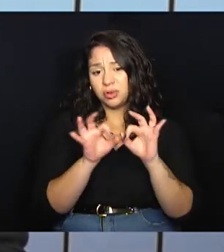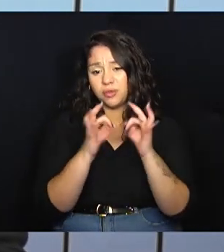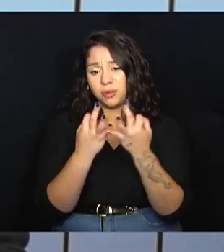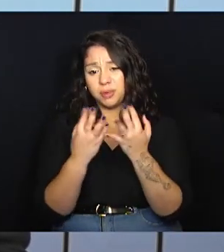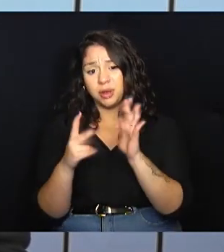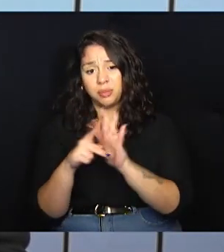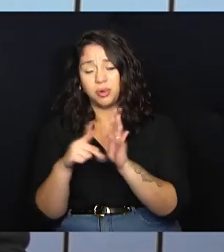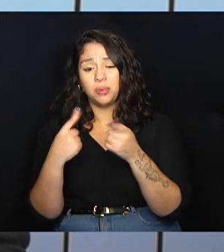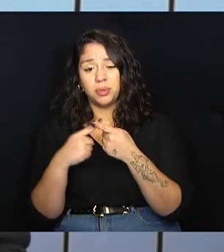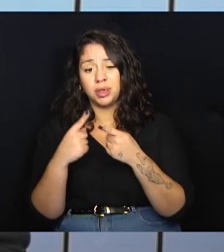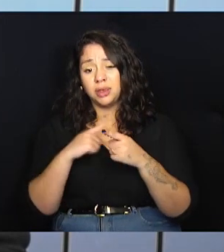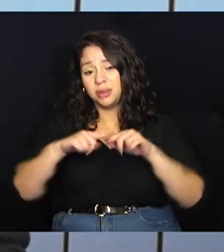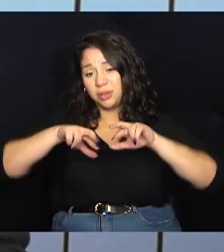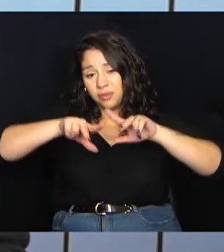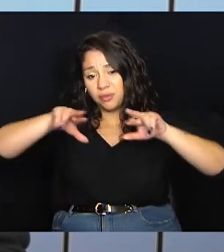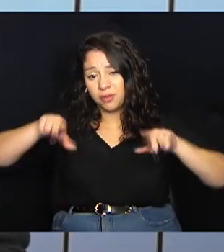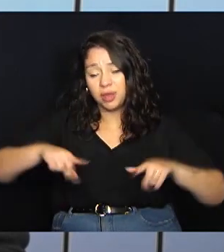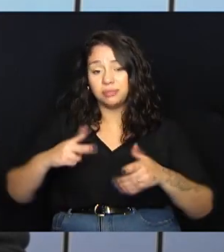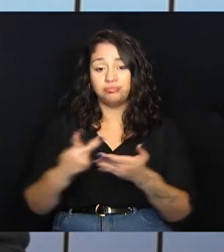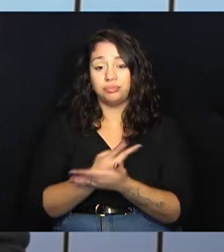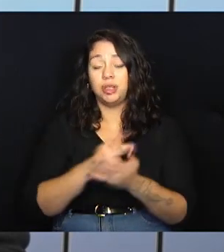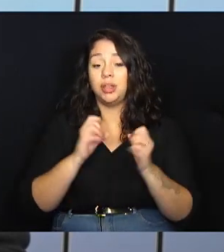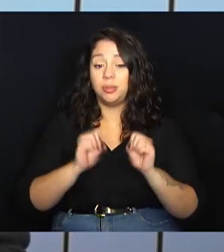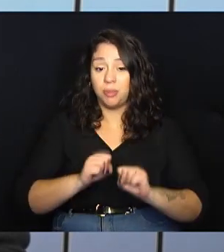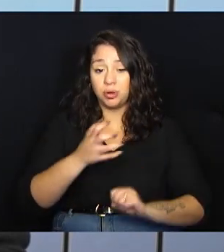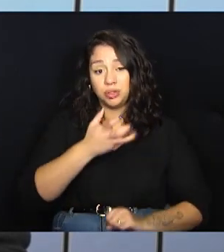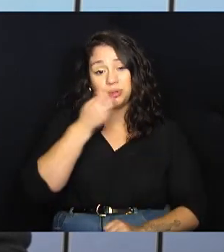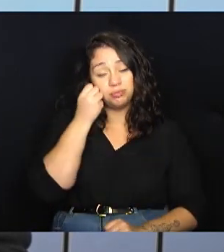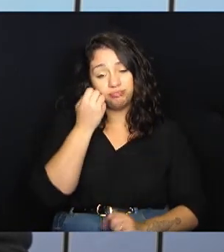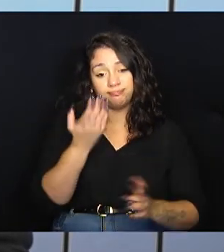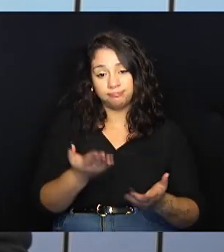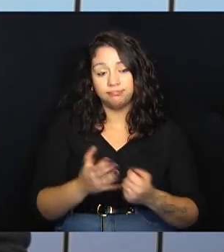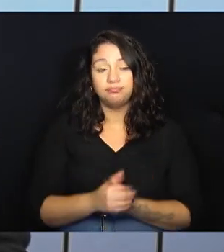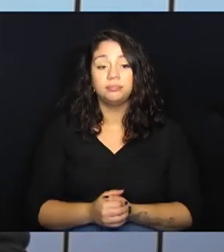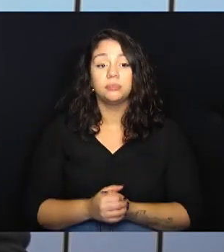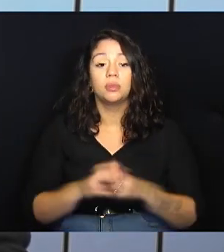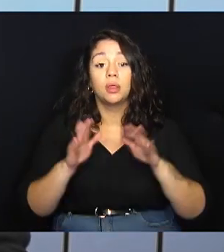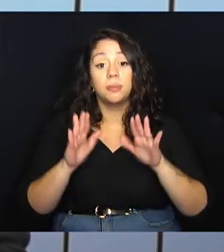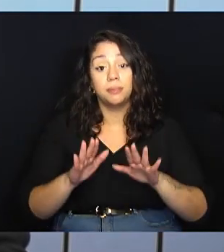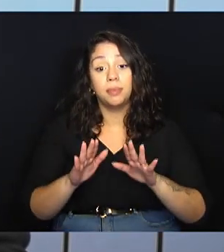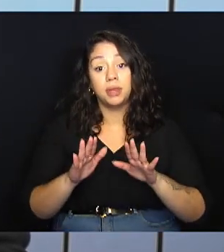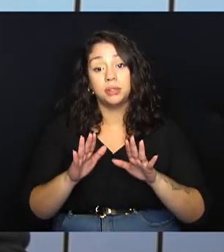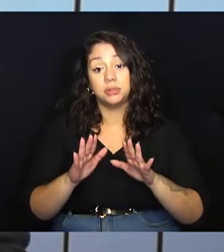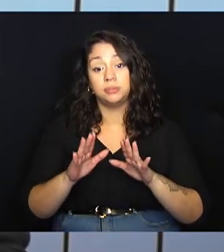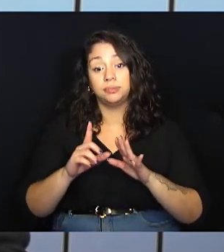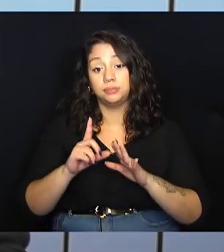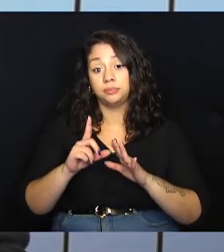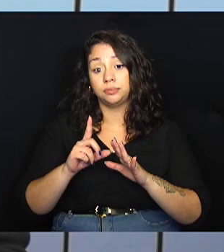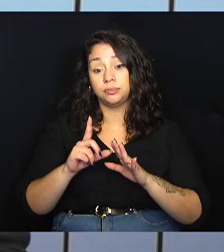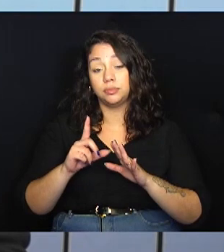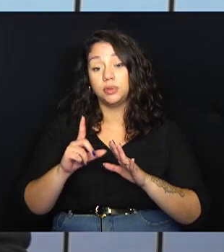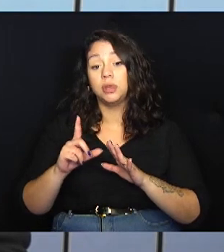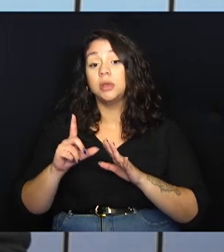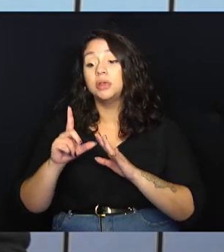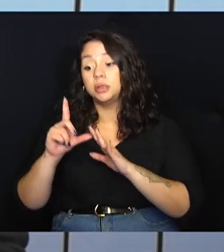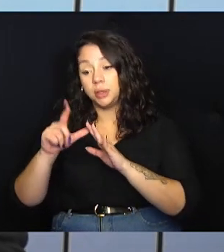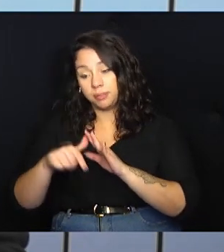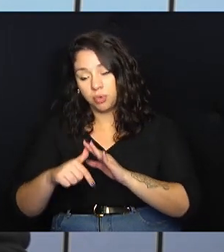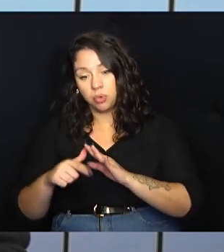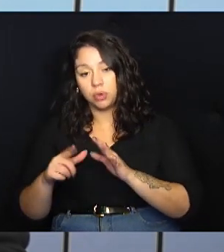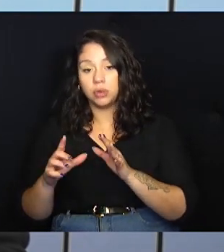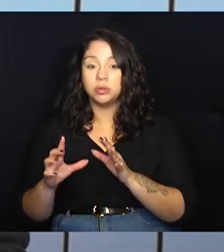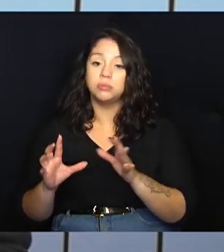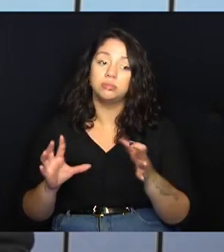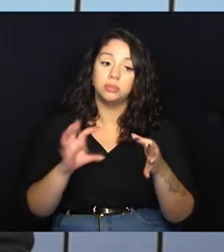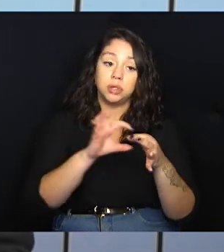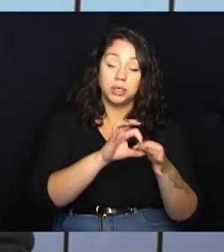diferentes situações aí que levaram ao acolhimento. Mas pós o desacolhimento, se houver